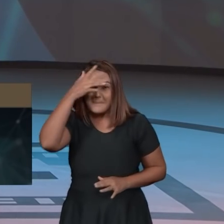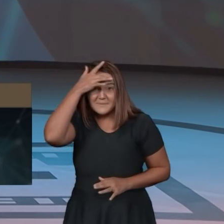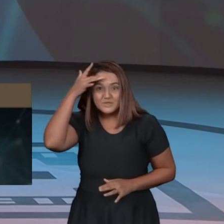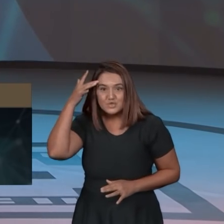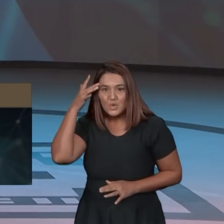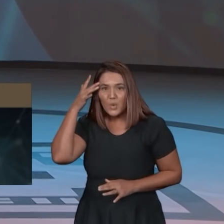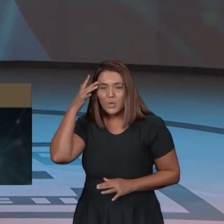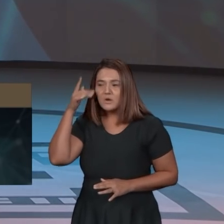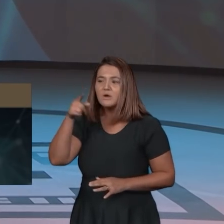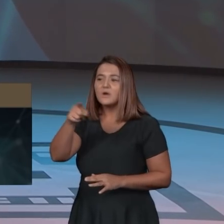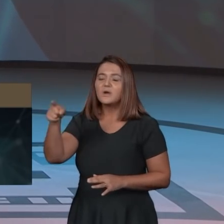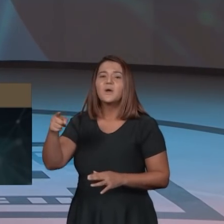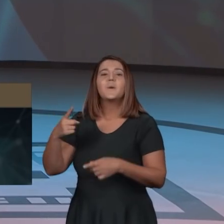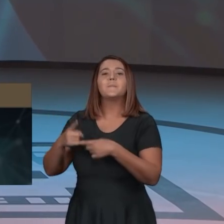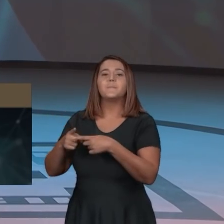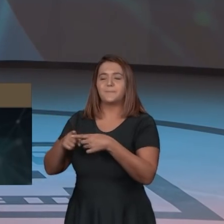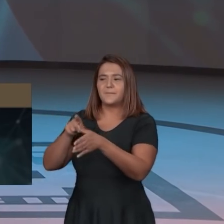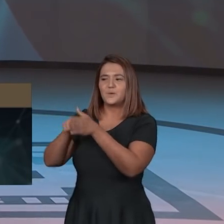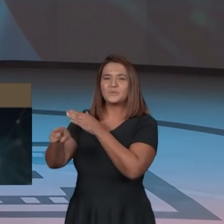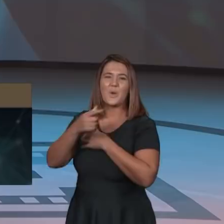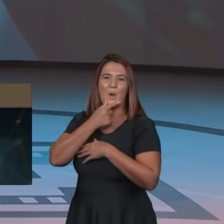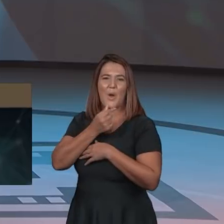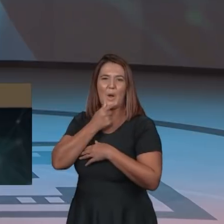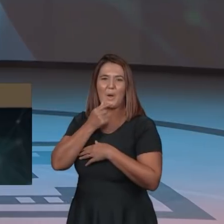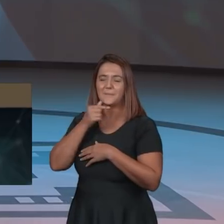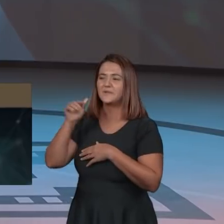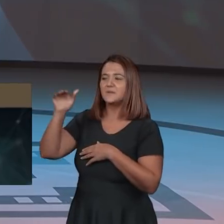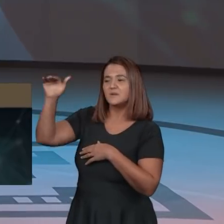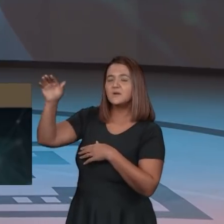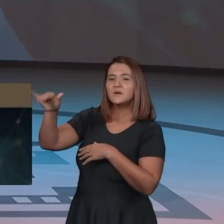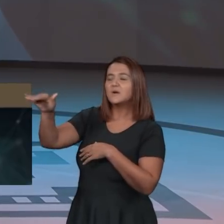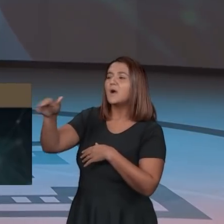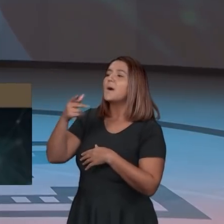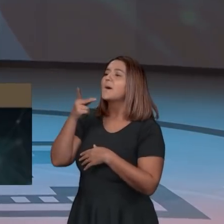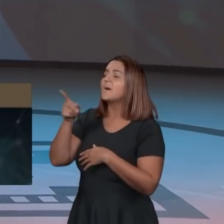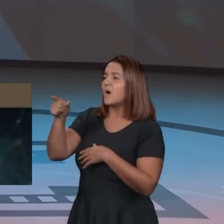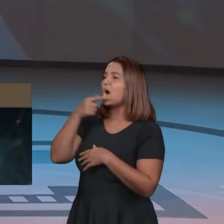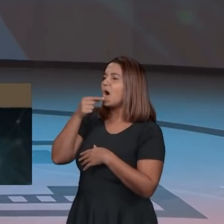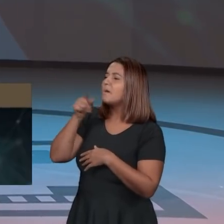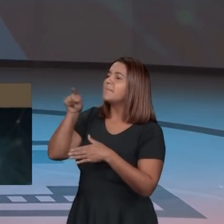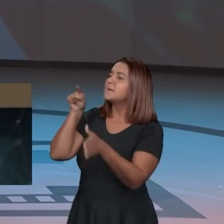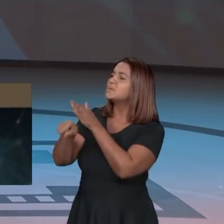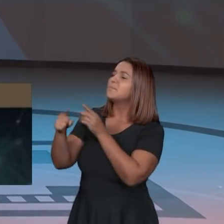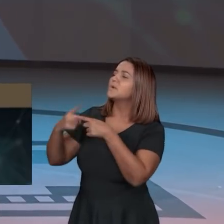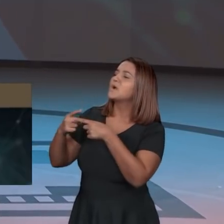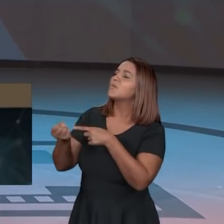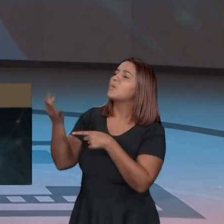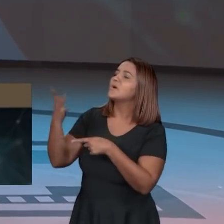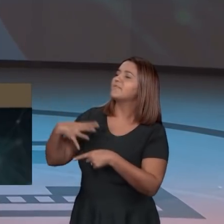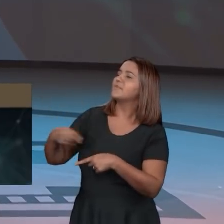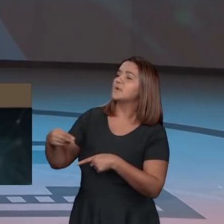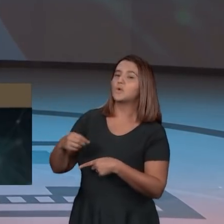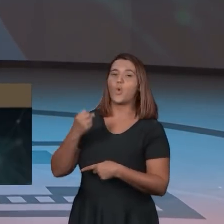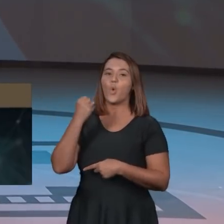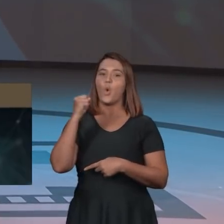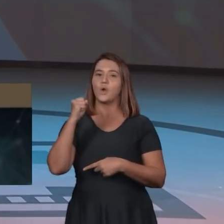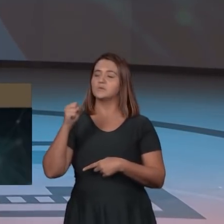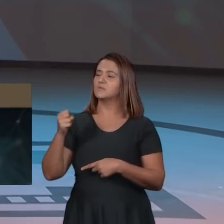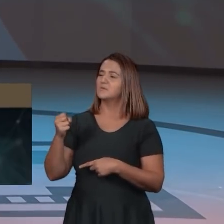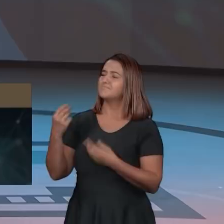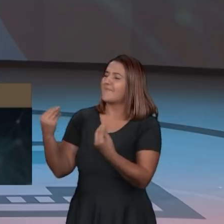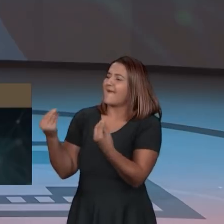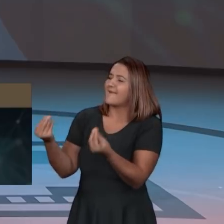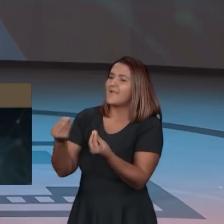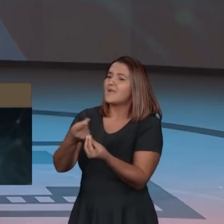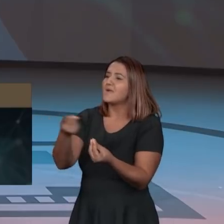pai, por que eles têm tantos filhos? Eles têm 8 filhos em média. Ele falou, nós temos vários porque muitos vão morrer e pelo menos sobram 2 ou